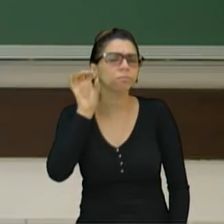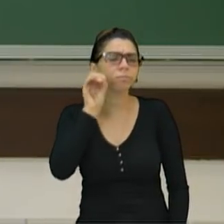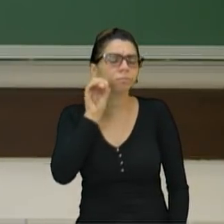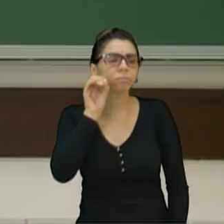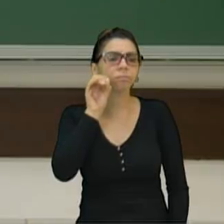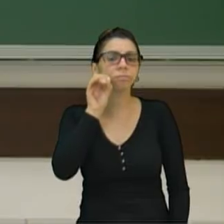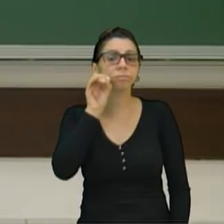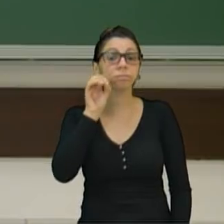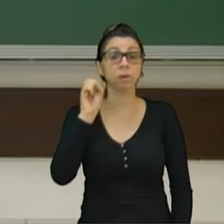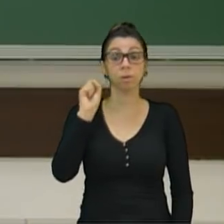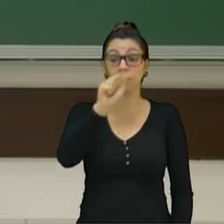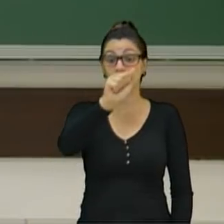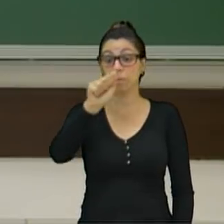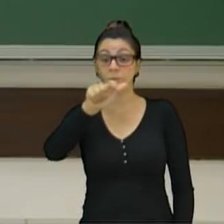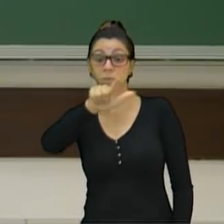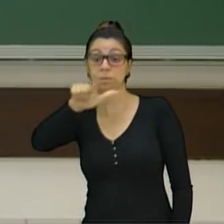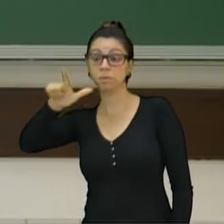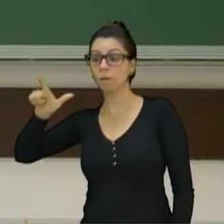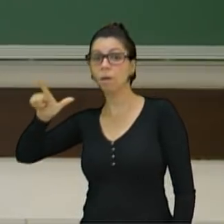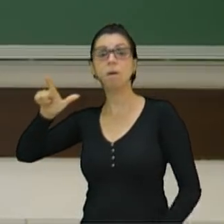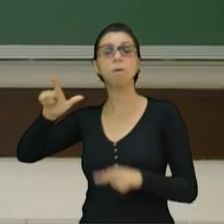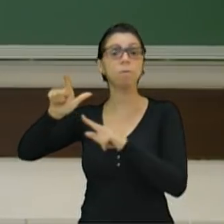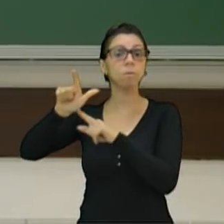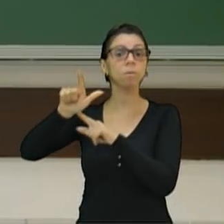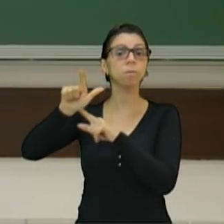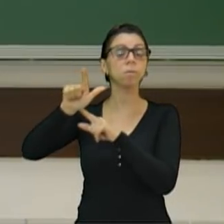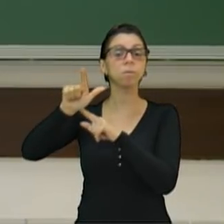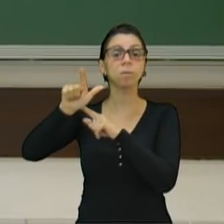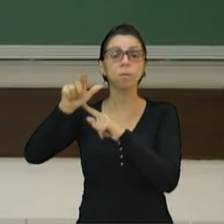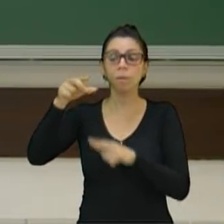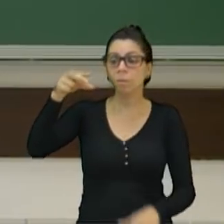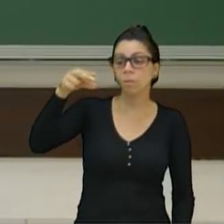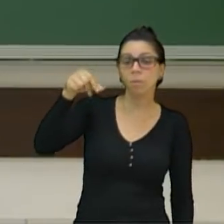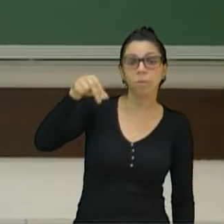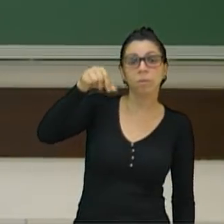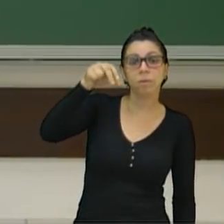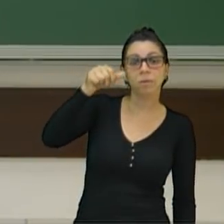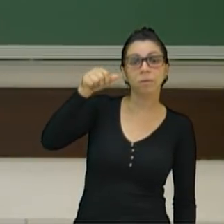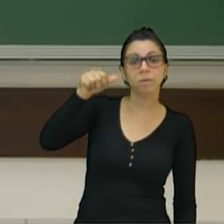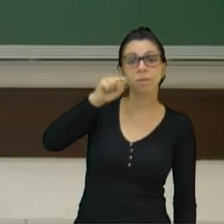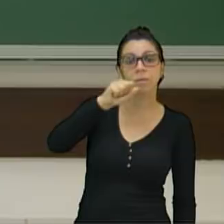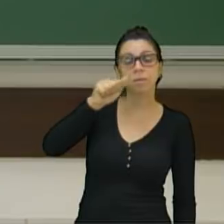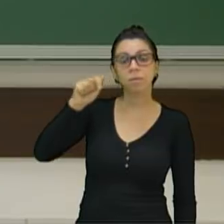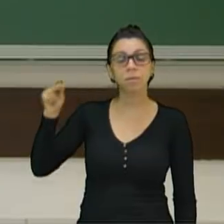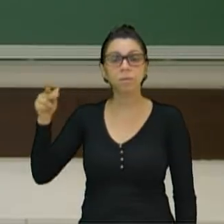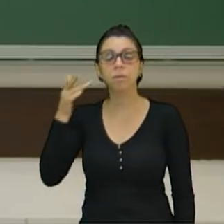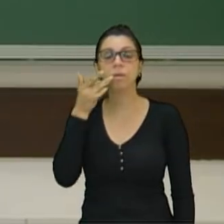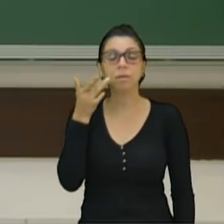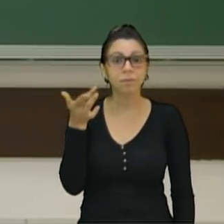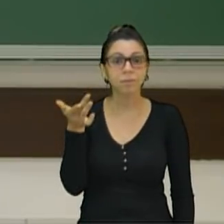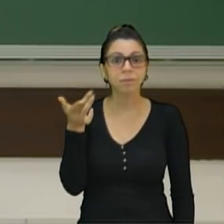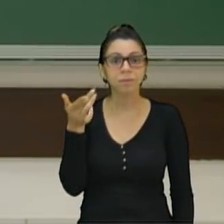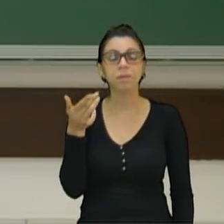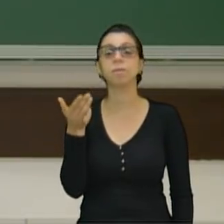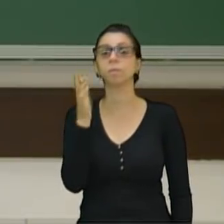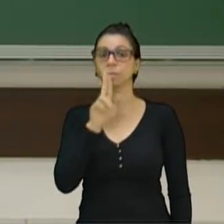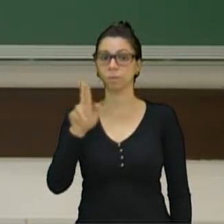Eu trouxe o sal. Salgado. Utilizamos na nossa alimentação. Será que é sal